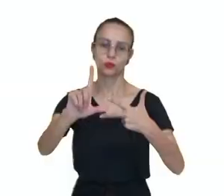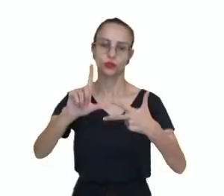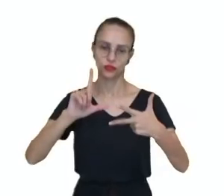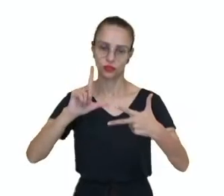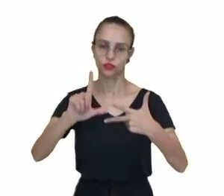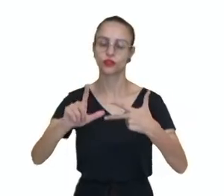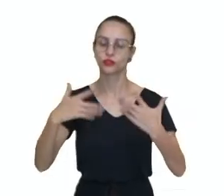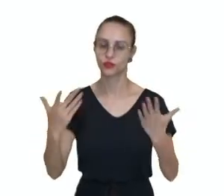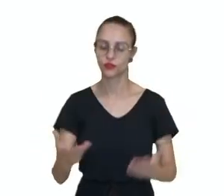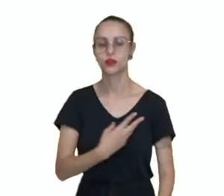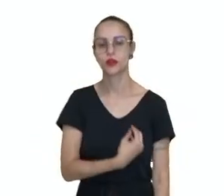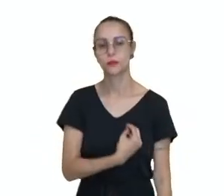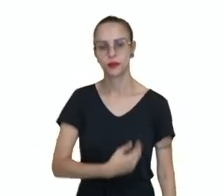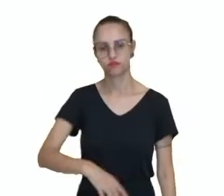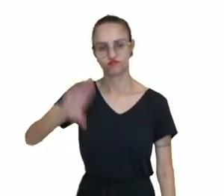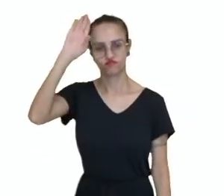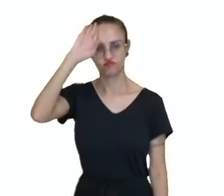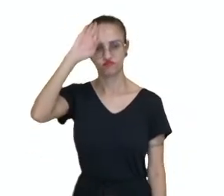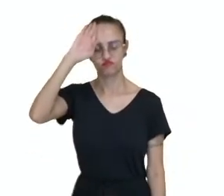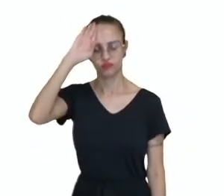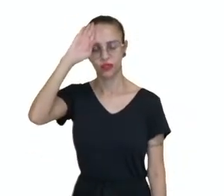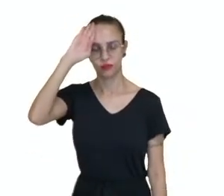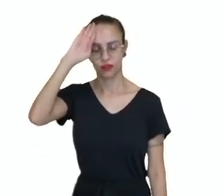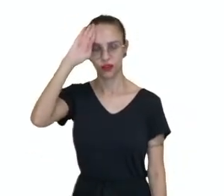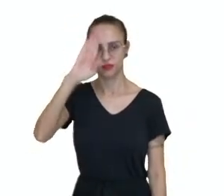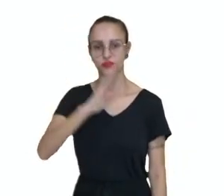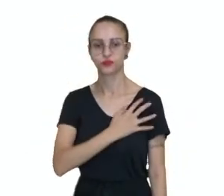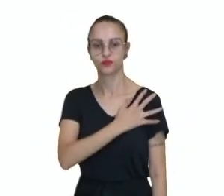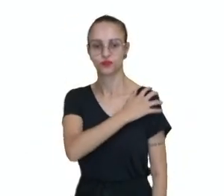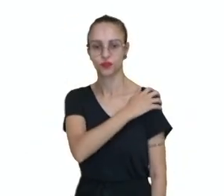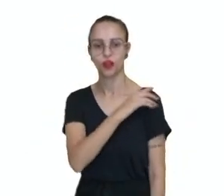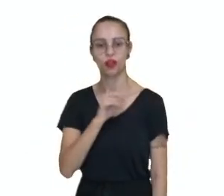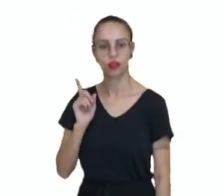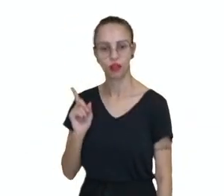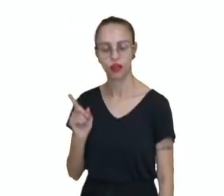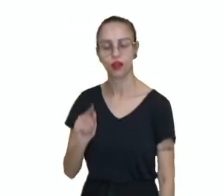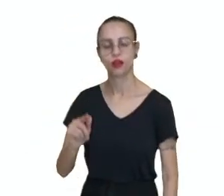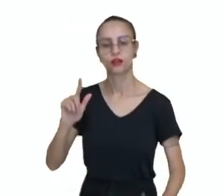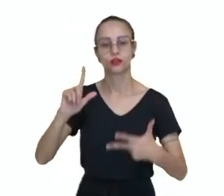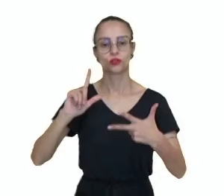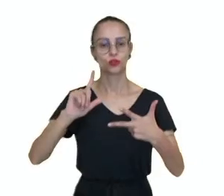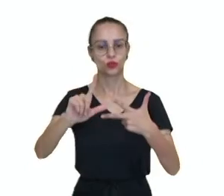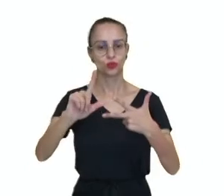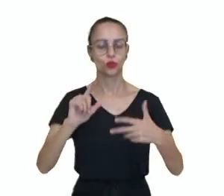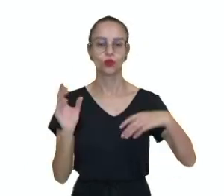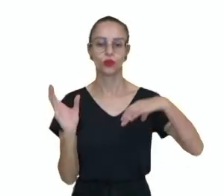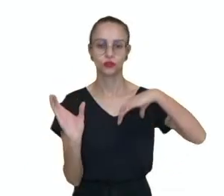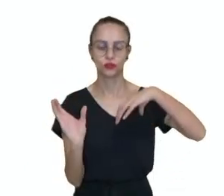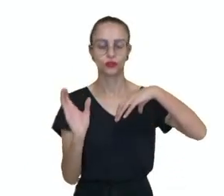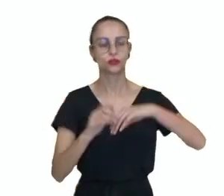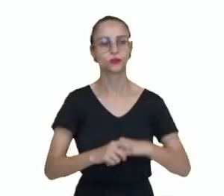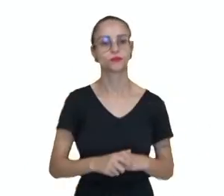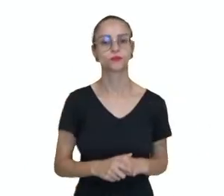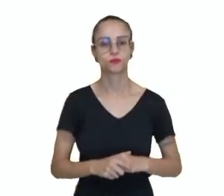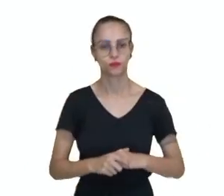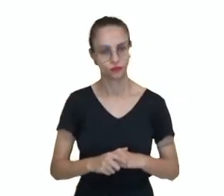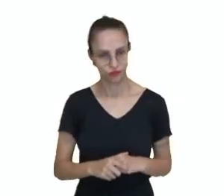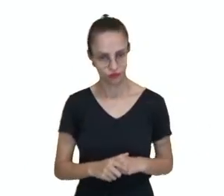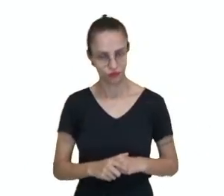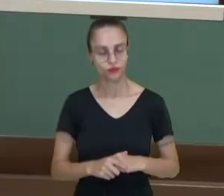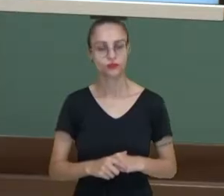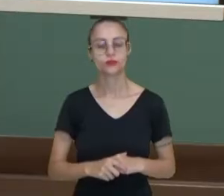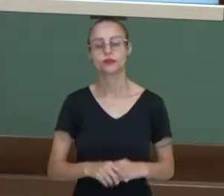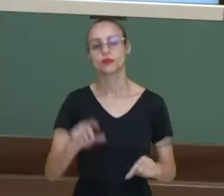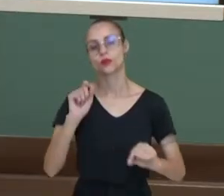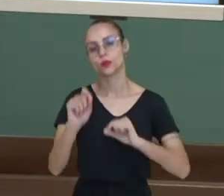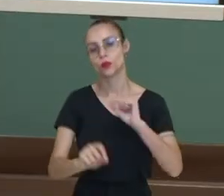Então a presença de militares dentro do poder legislativo, ou no poder aí no Congresso Nacional, eles tomando